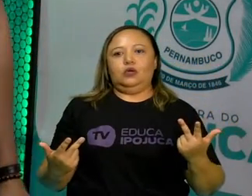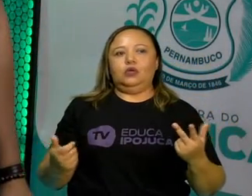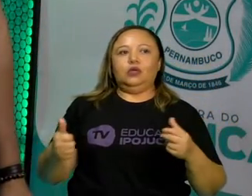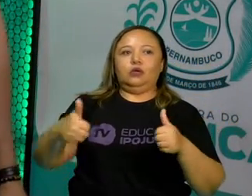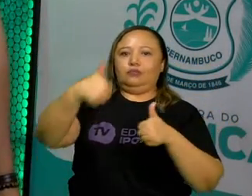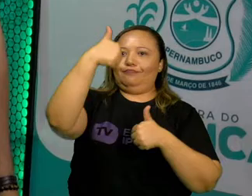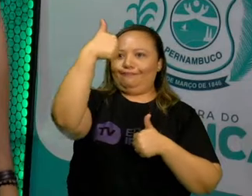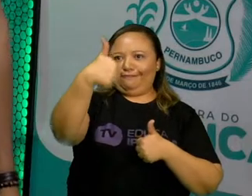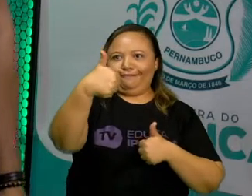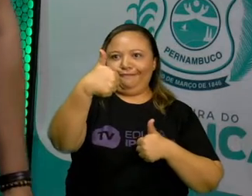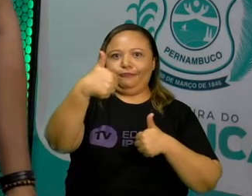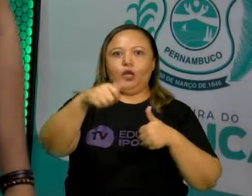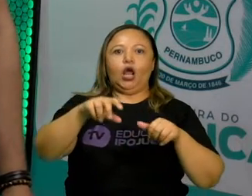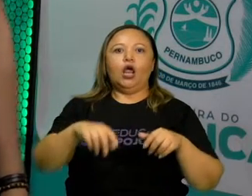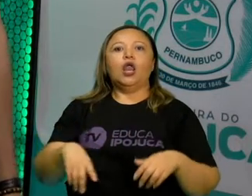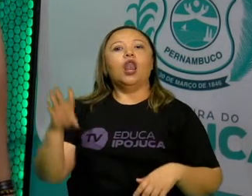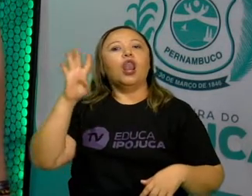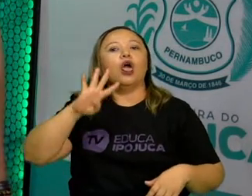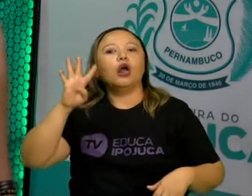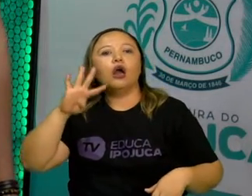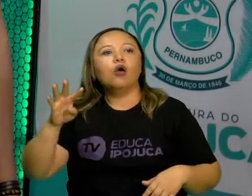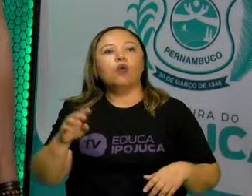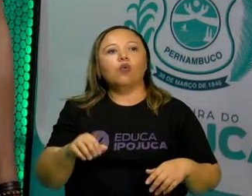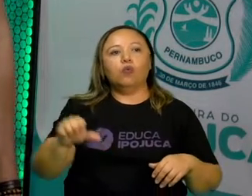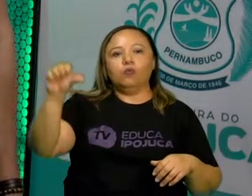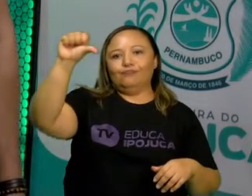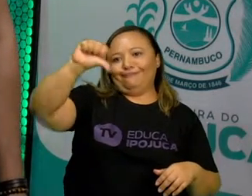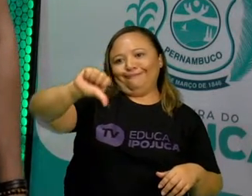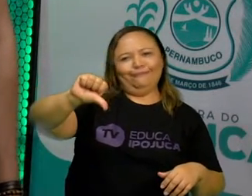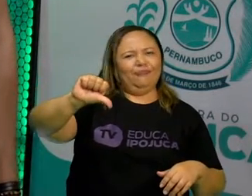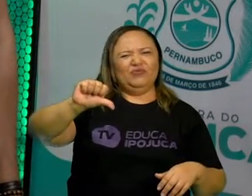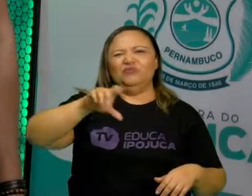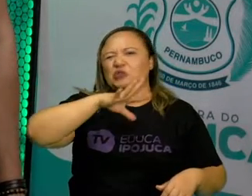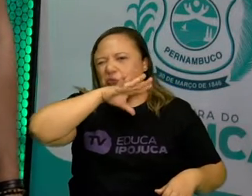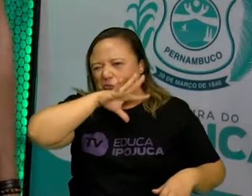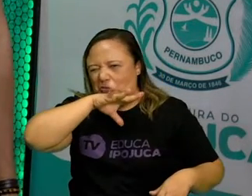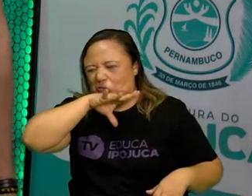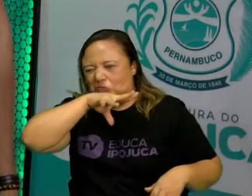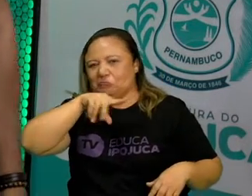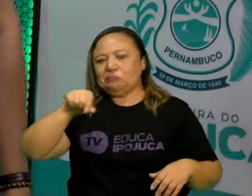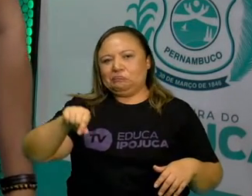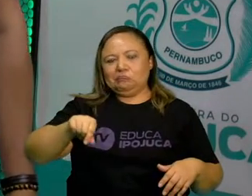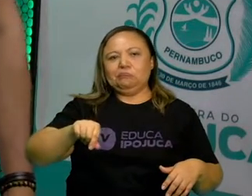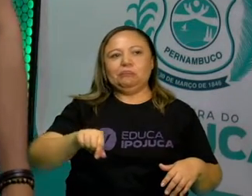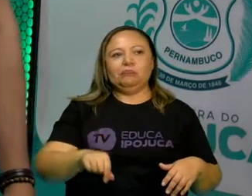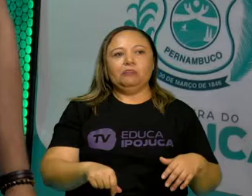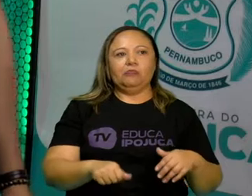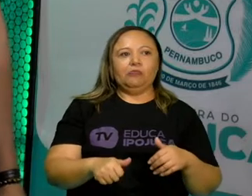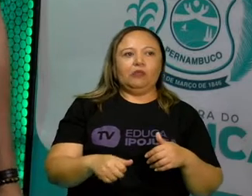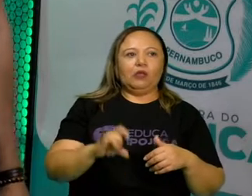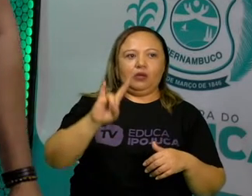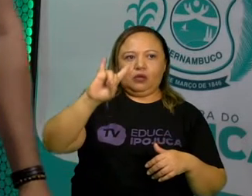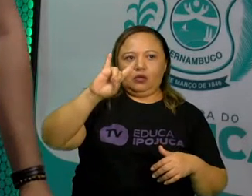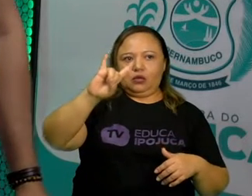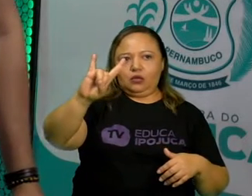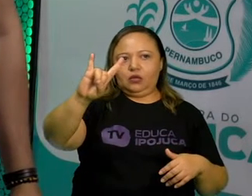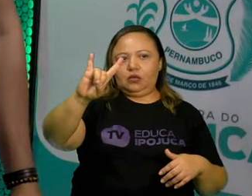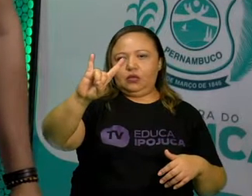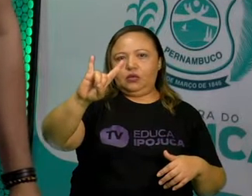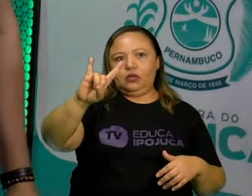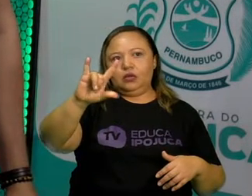isso. Você, legal. Quando eu faço isso, não tá legal. Quando eu faço isso